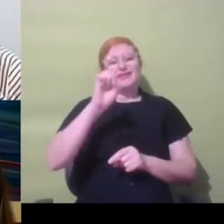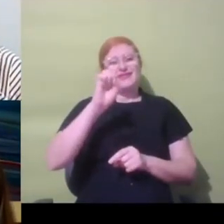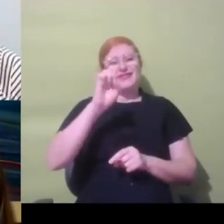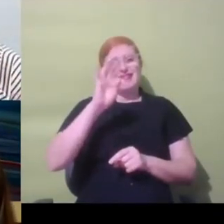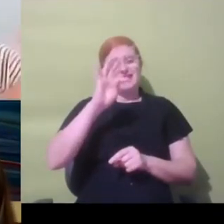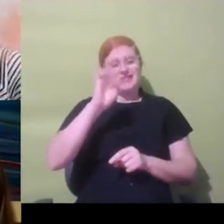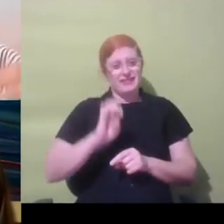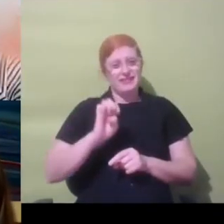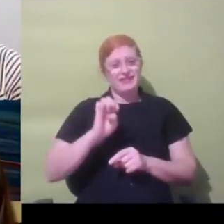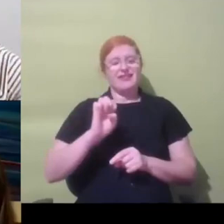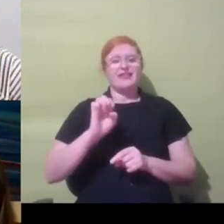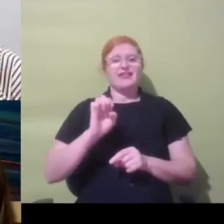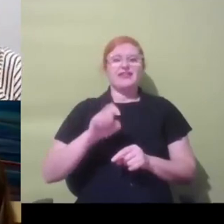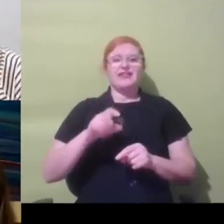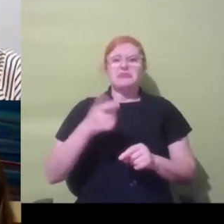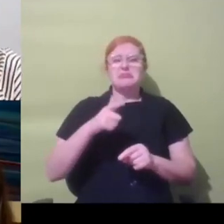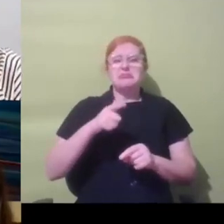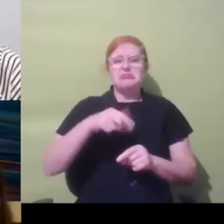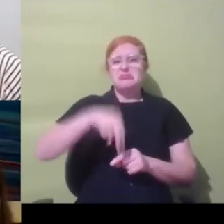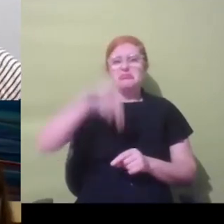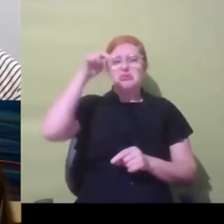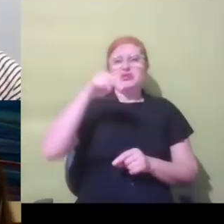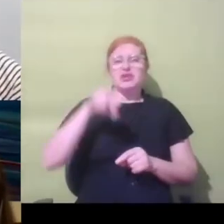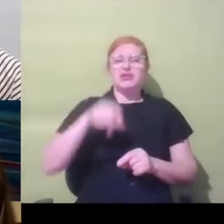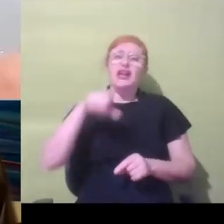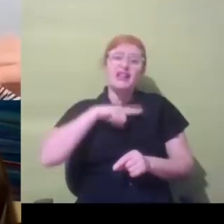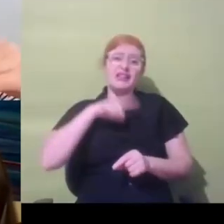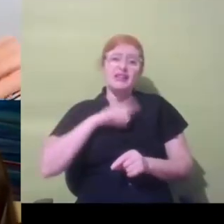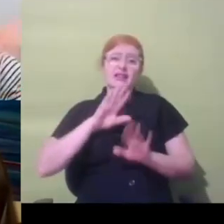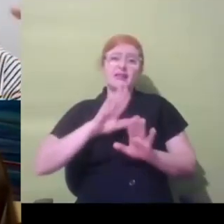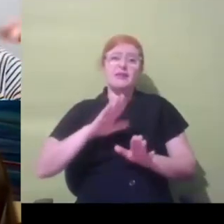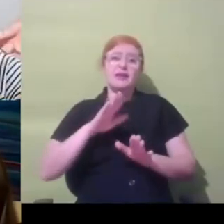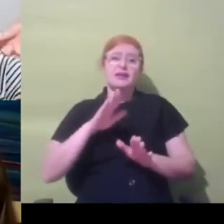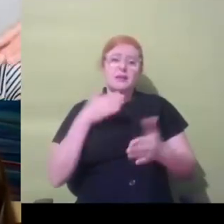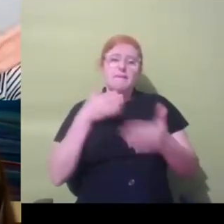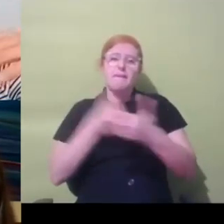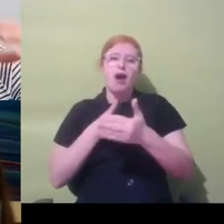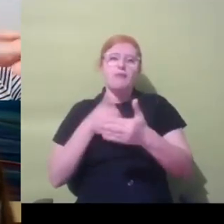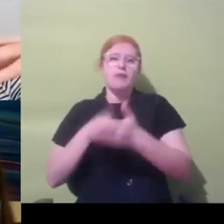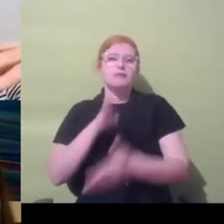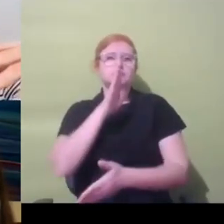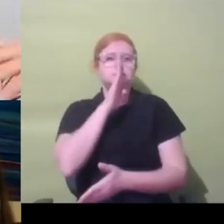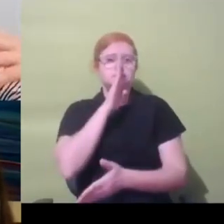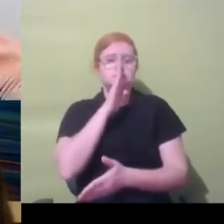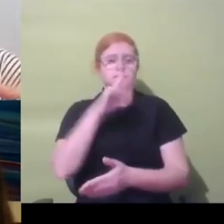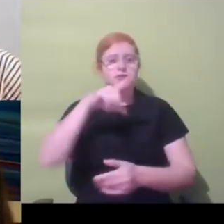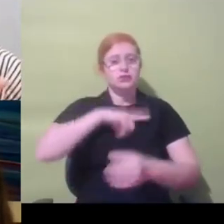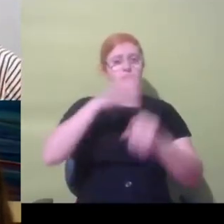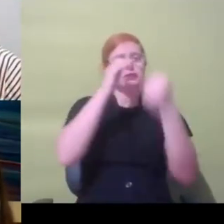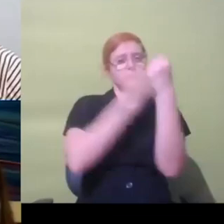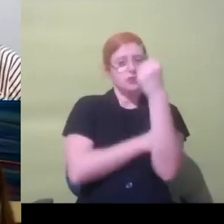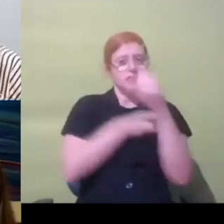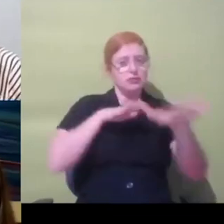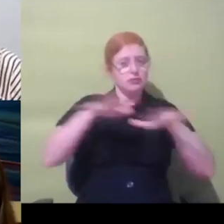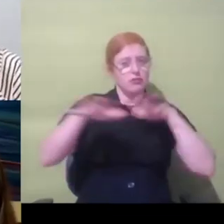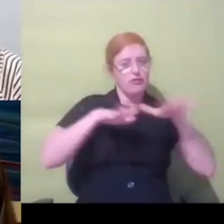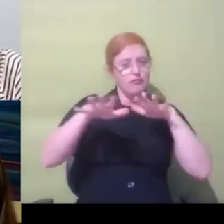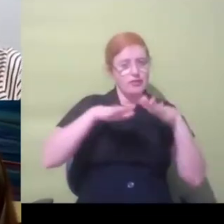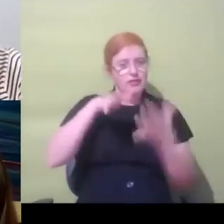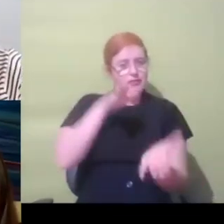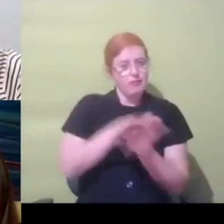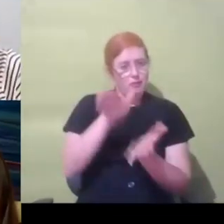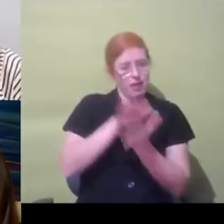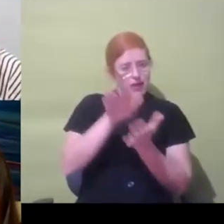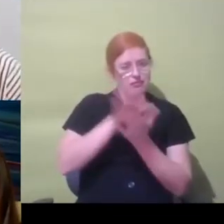Nordeste, e mesmo quando tem, é silenciado. E hoje, como o feminismo tem movimentado o mercado